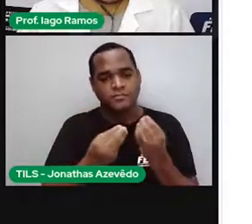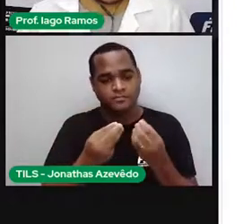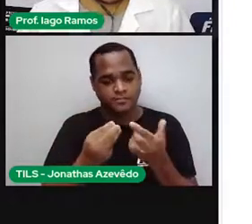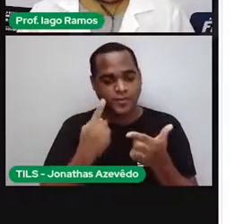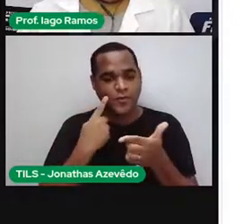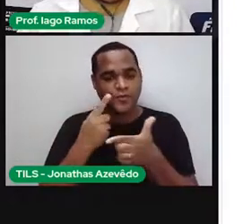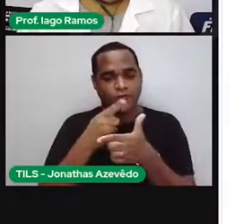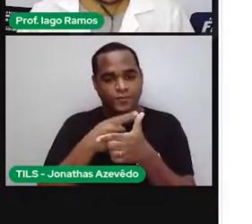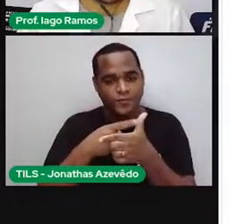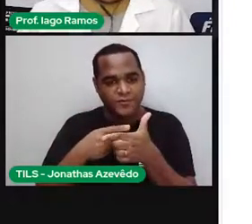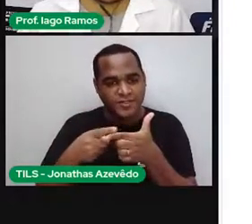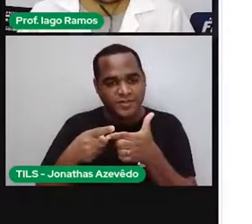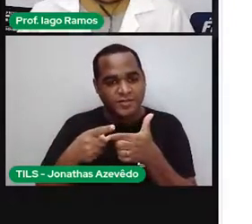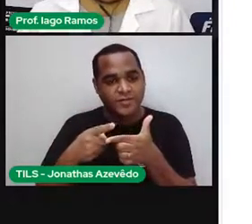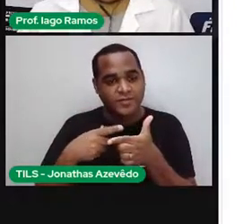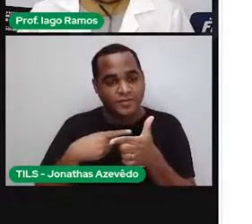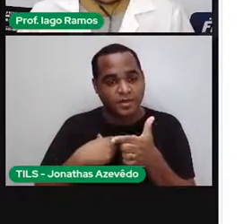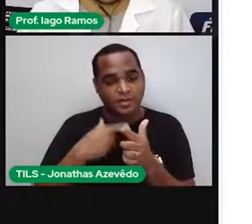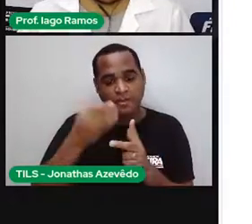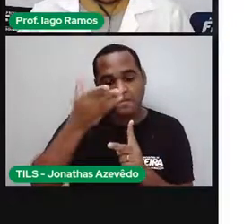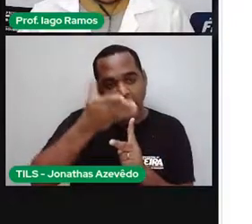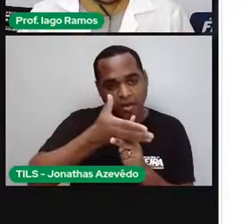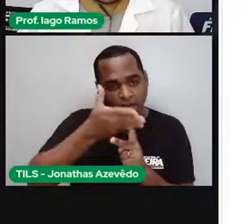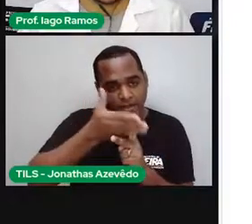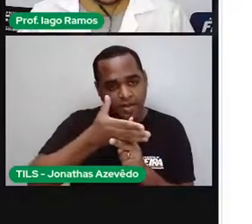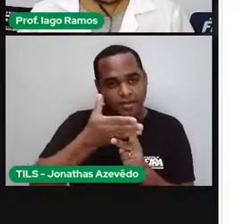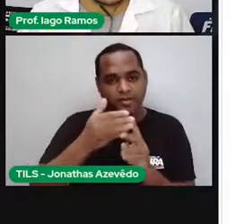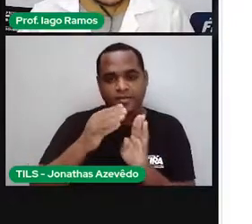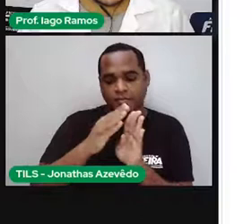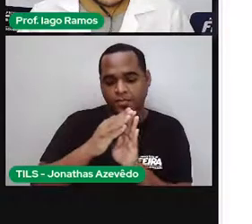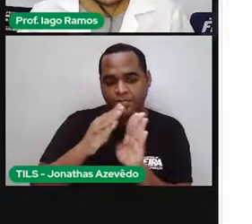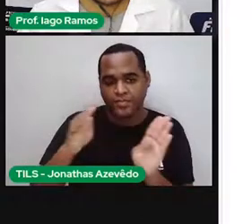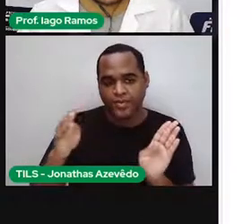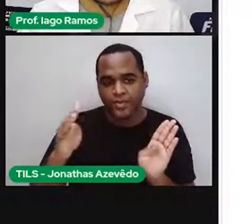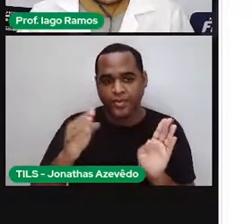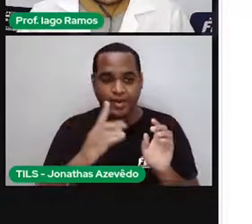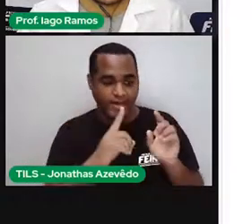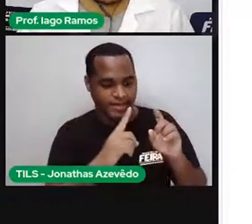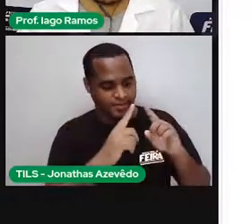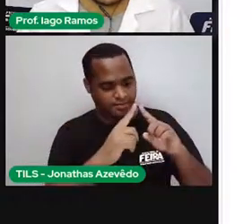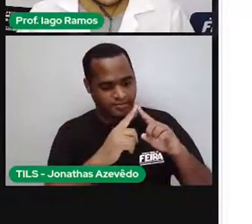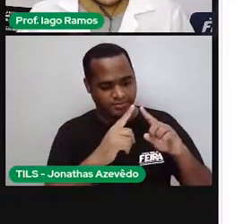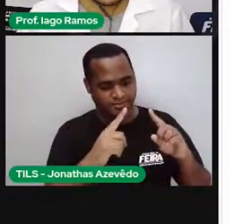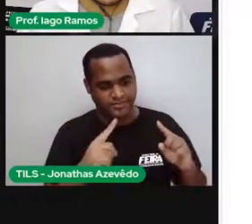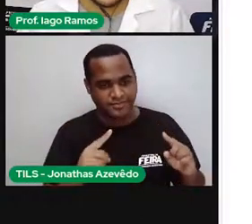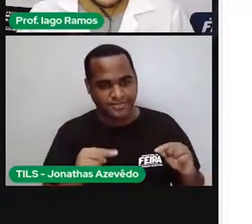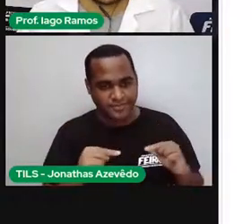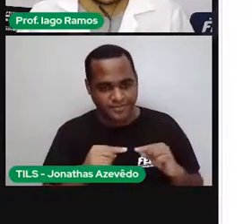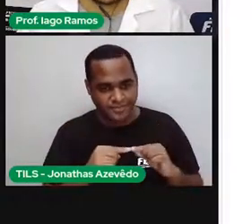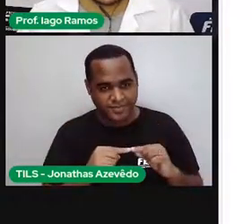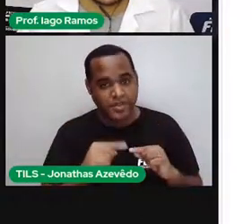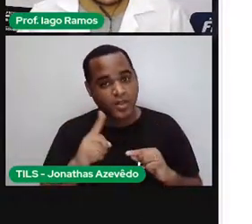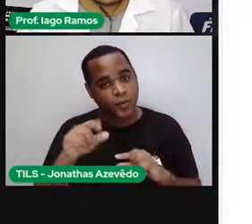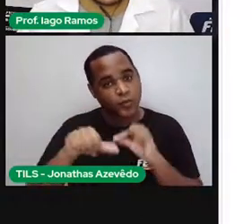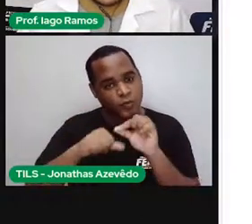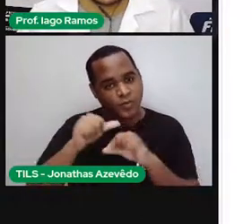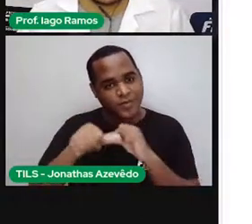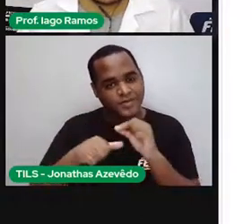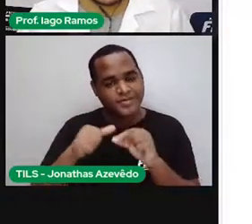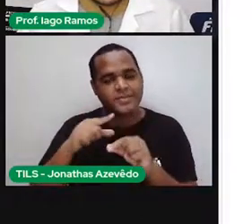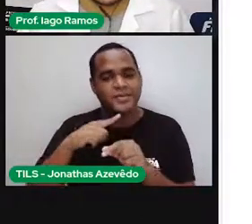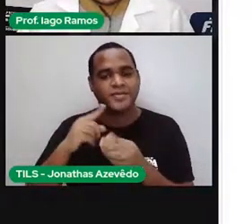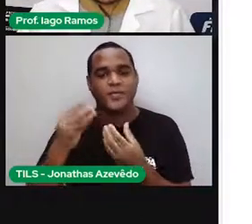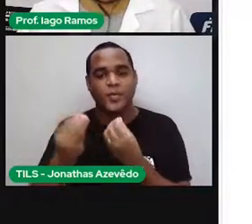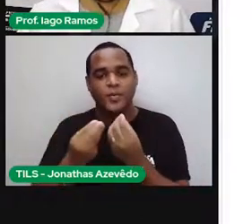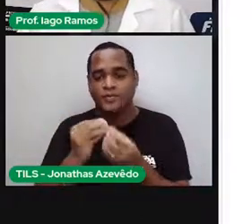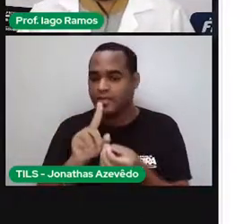em dois triângulos eu vou puxar esse triângulo para cá veja que altura desse